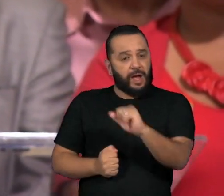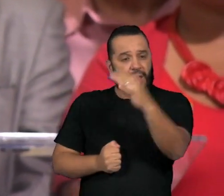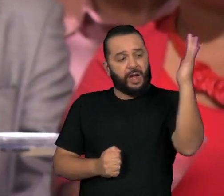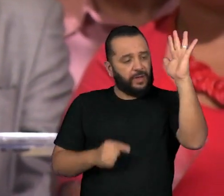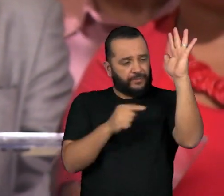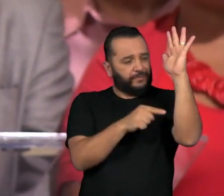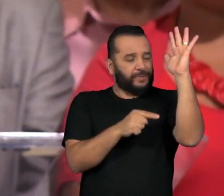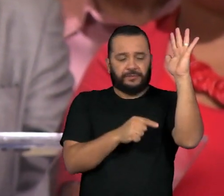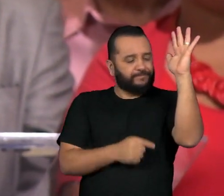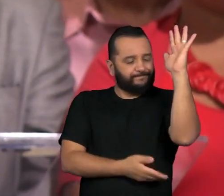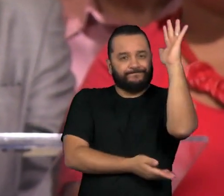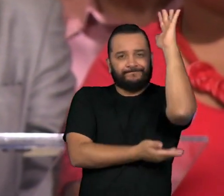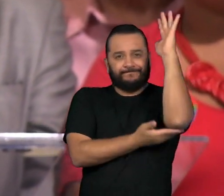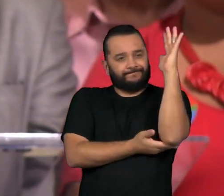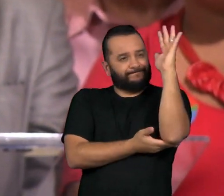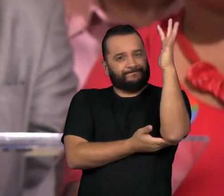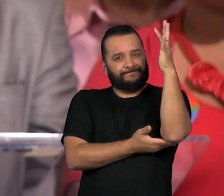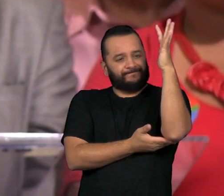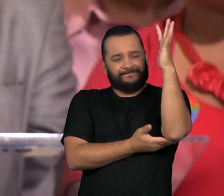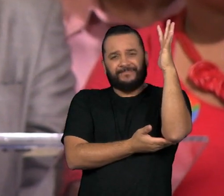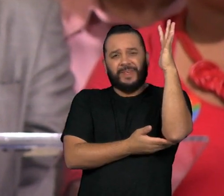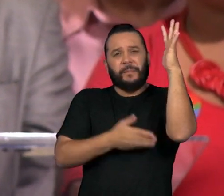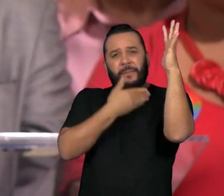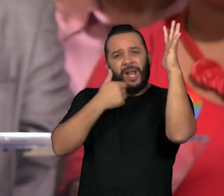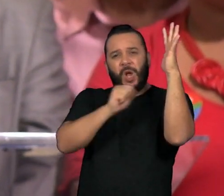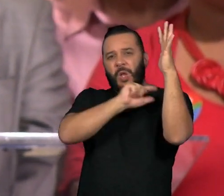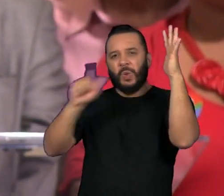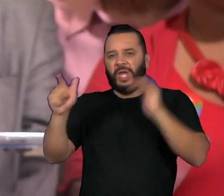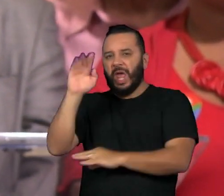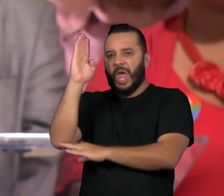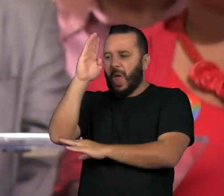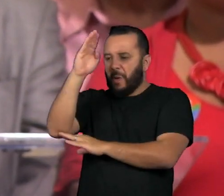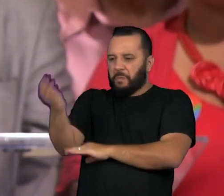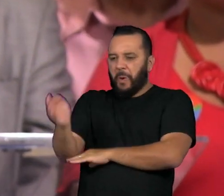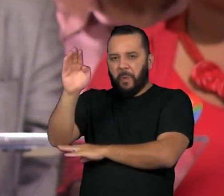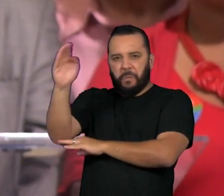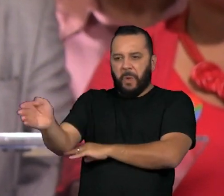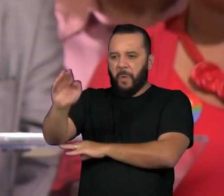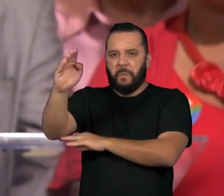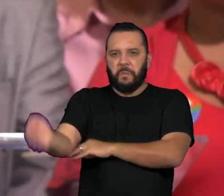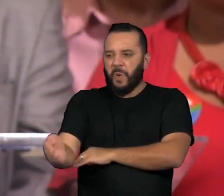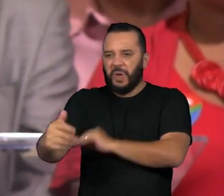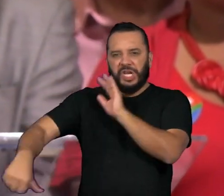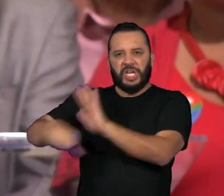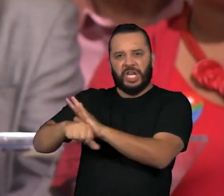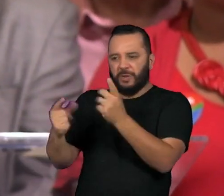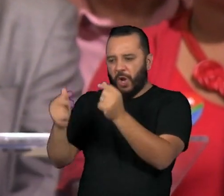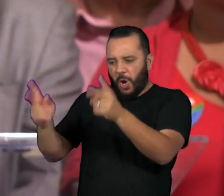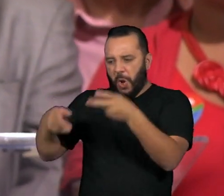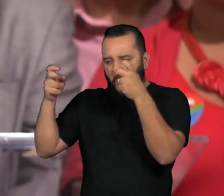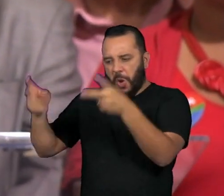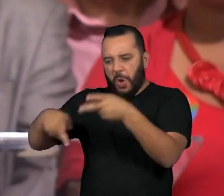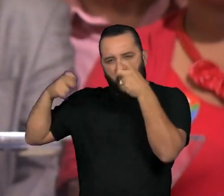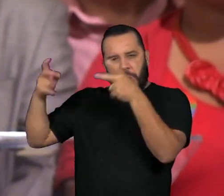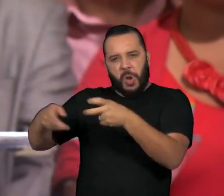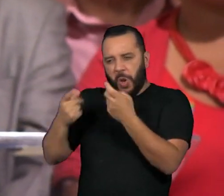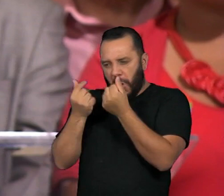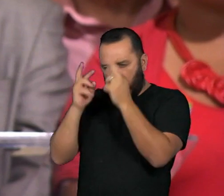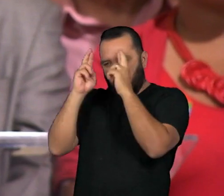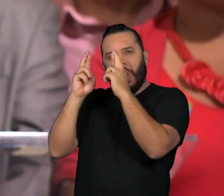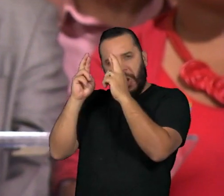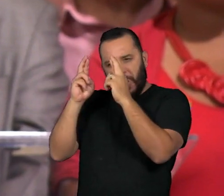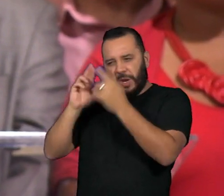que toneladas de madeiras extraídas ilegalmente por aqueles que pensam apenas no lucro fácil, às custas